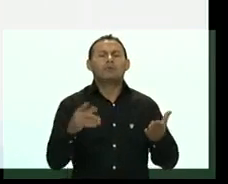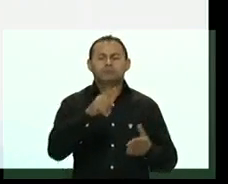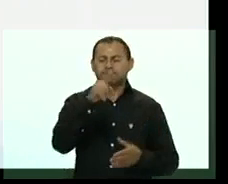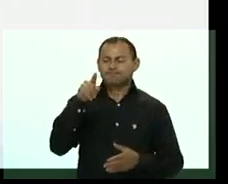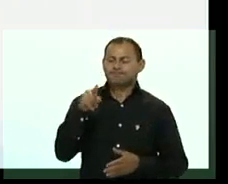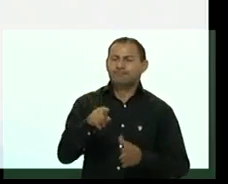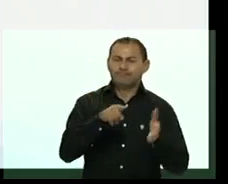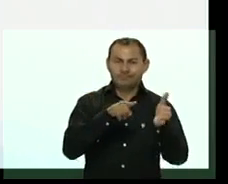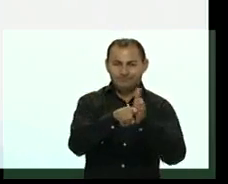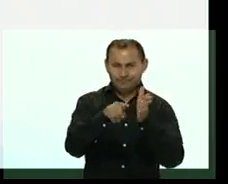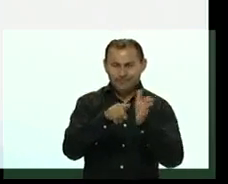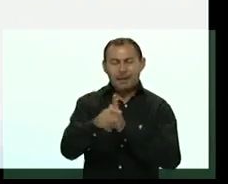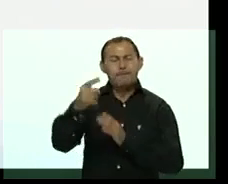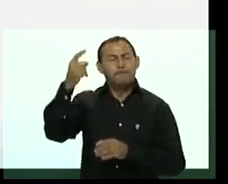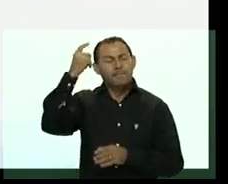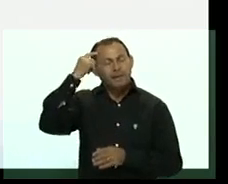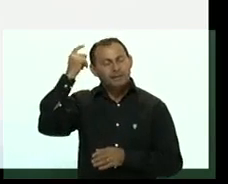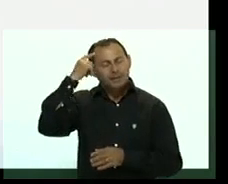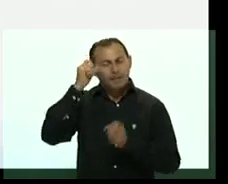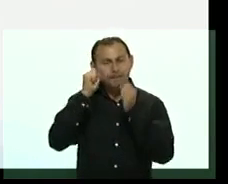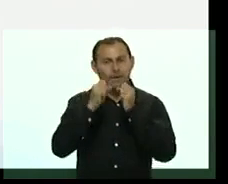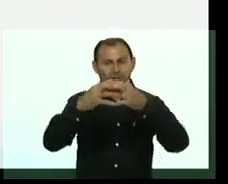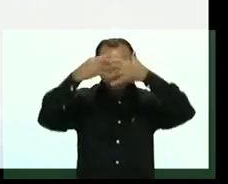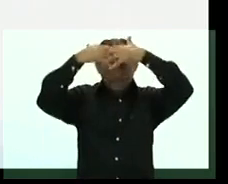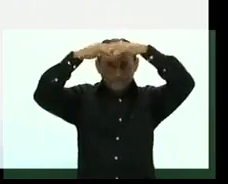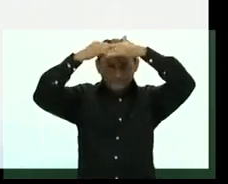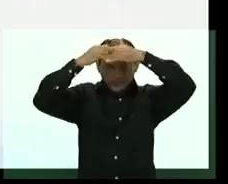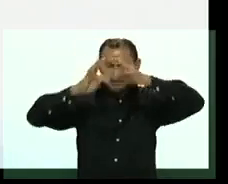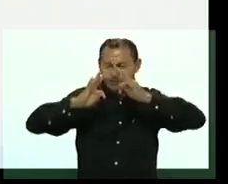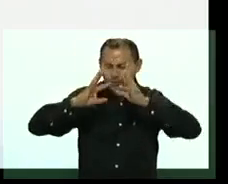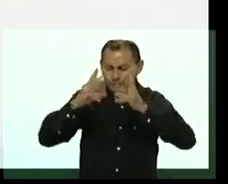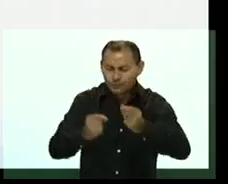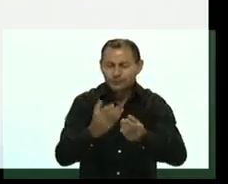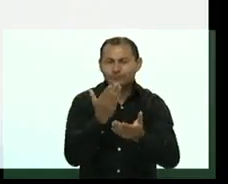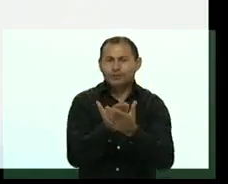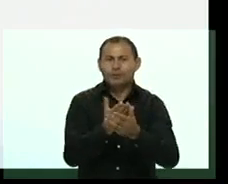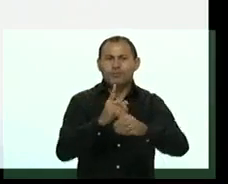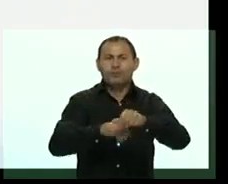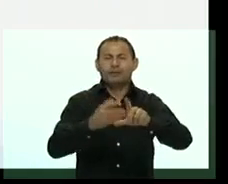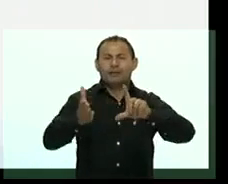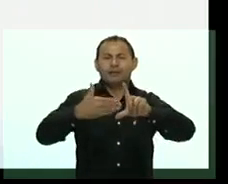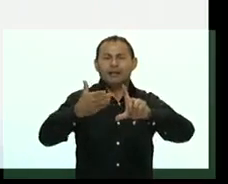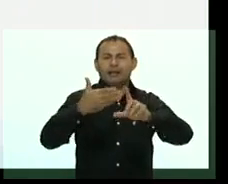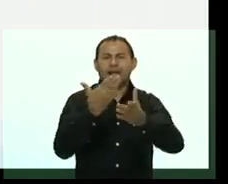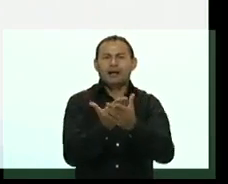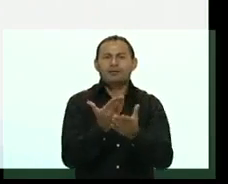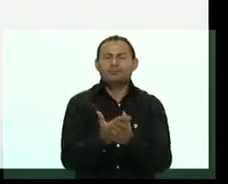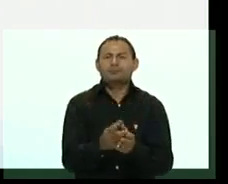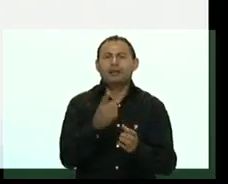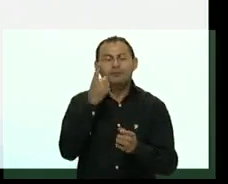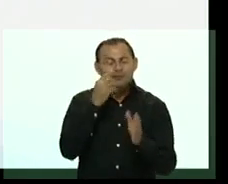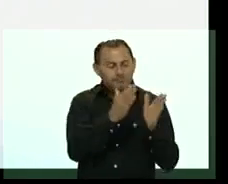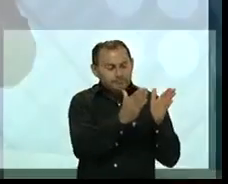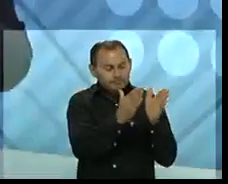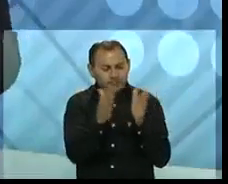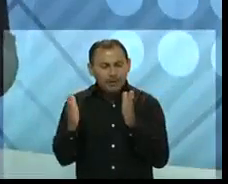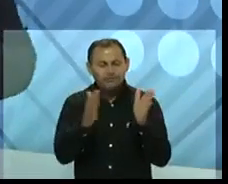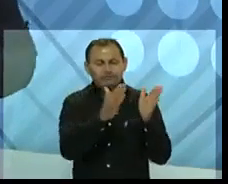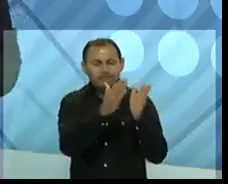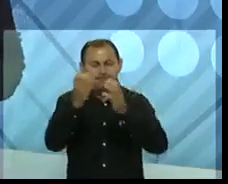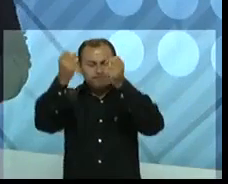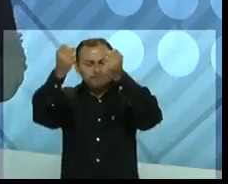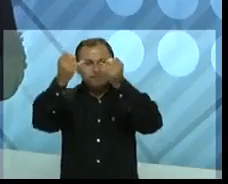alguns questionamentos para a gente pensar, para que a gente possa refletir sobre tudo que nós vimos no momento da nossa aula. Então, a gente veio passando,